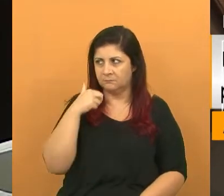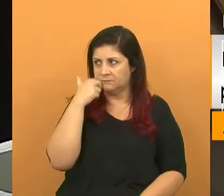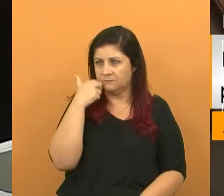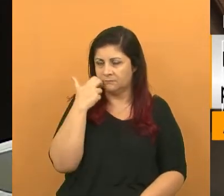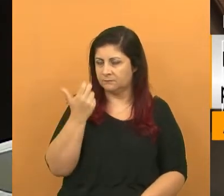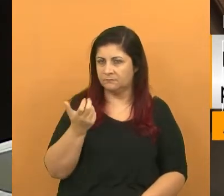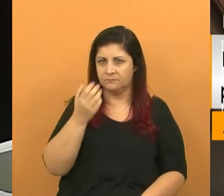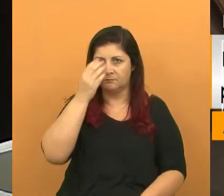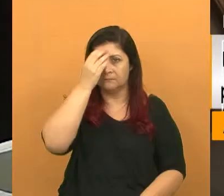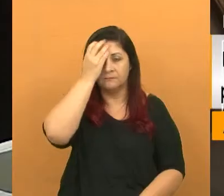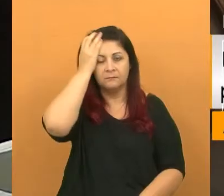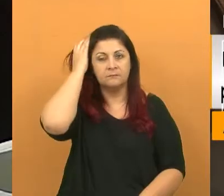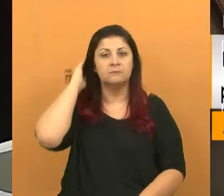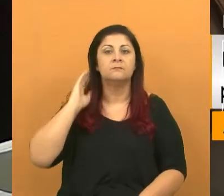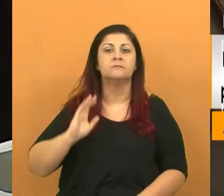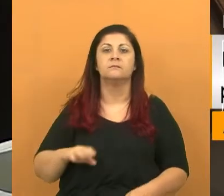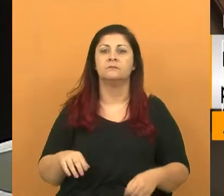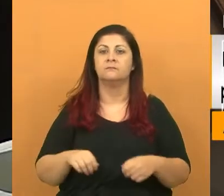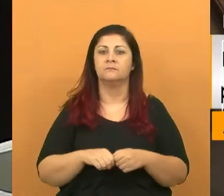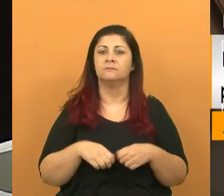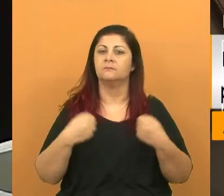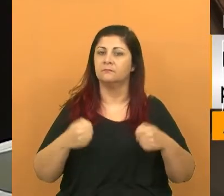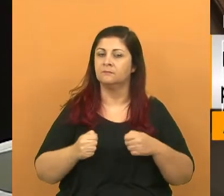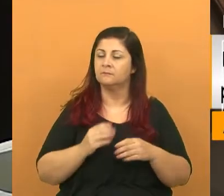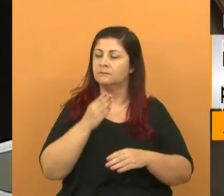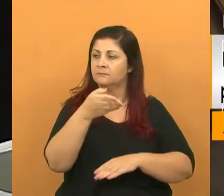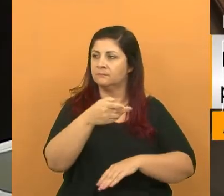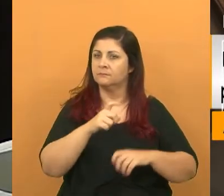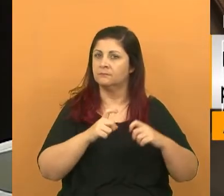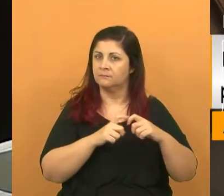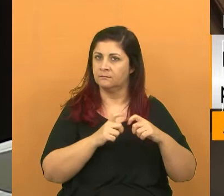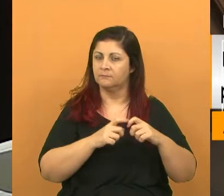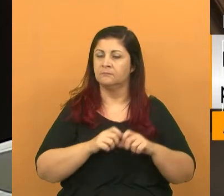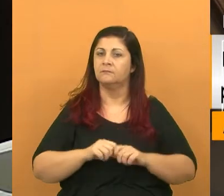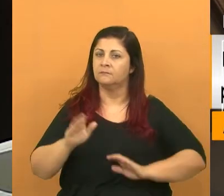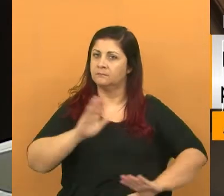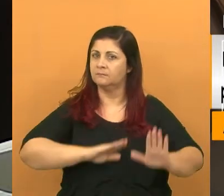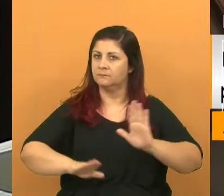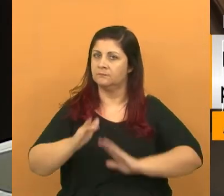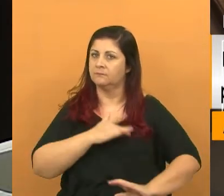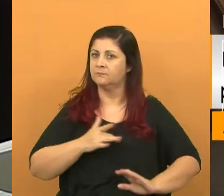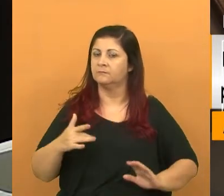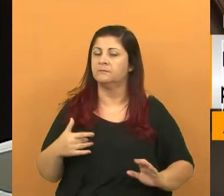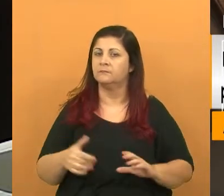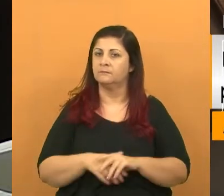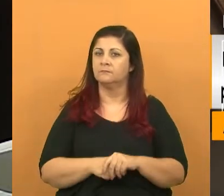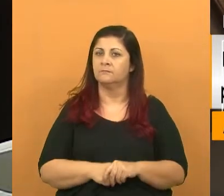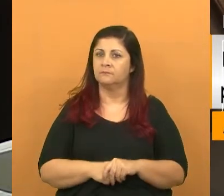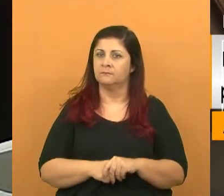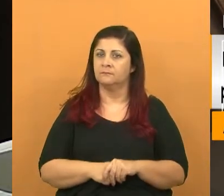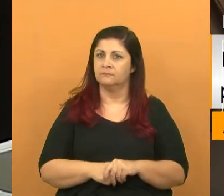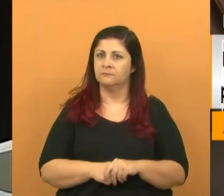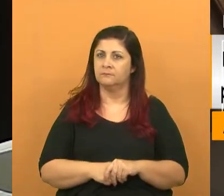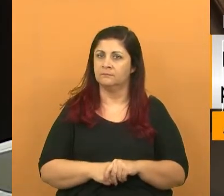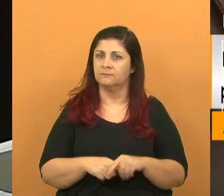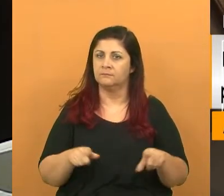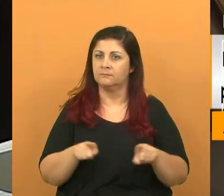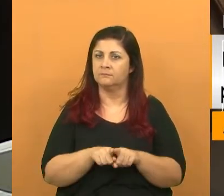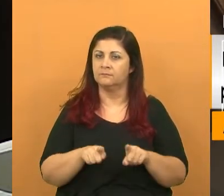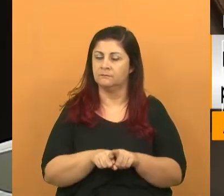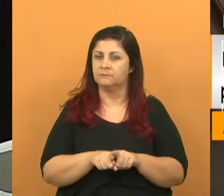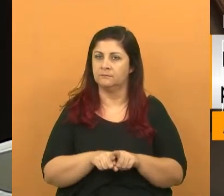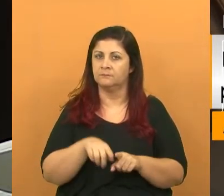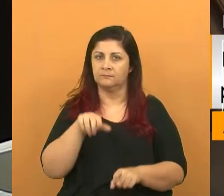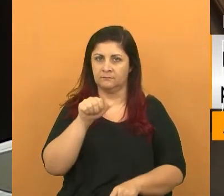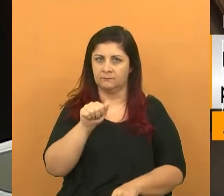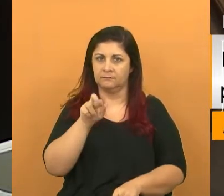ninguém ir fazer esse exame, é necessário para os homens cuidarem da saúde. Também eu concordo com a ideia do Arildo aqui, que